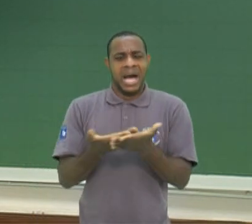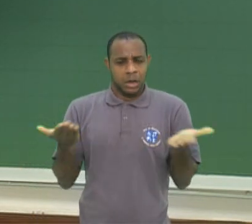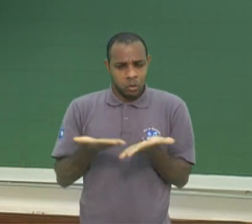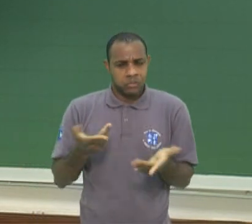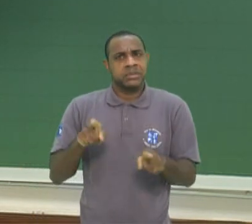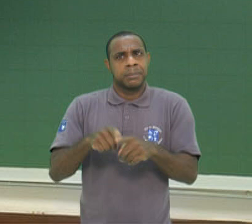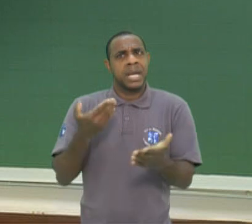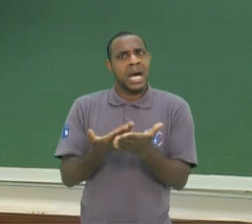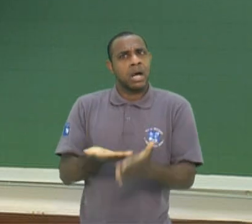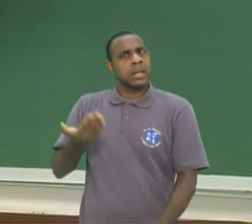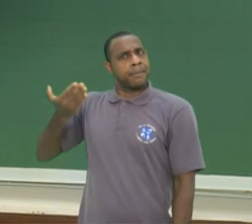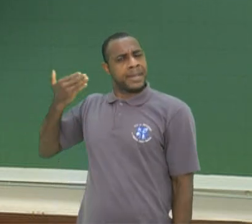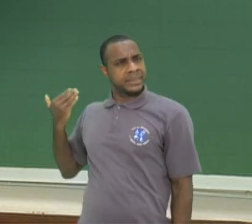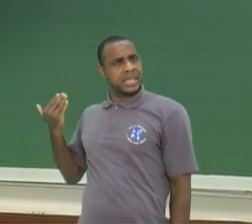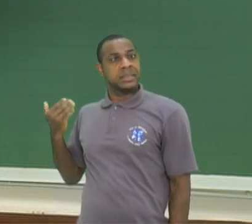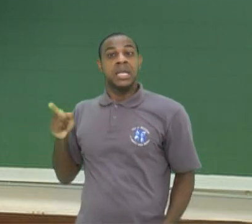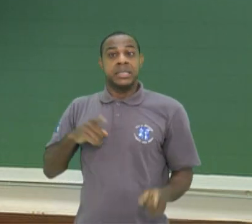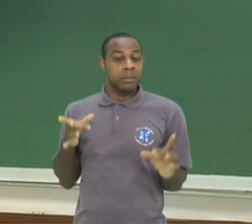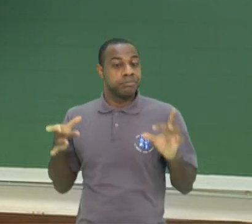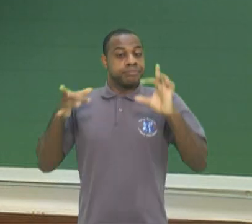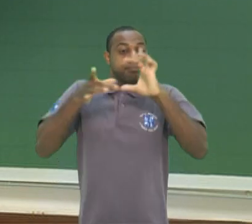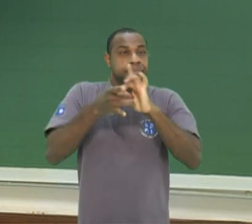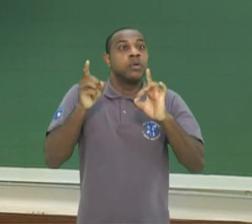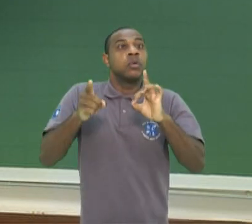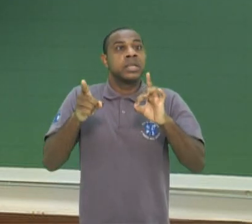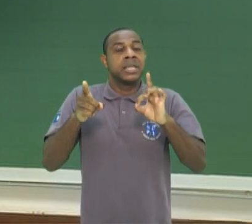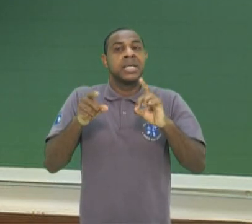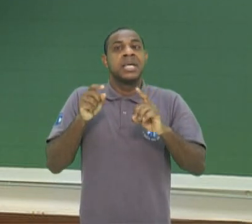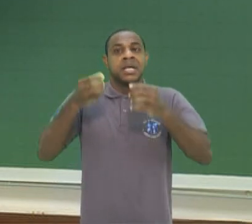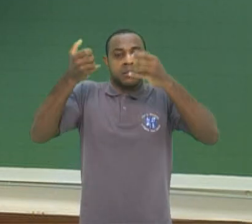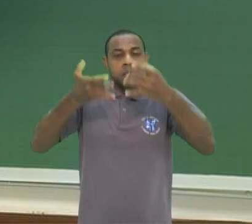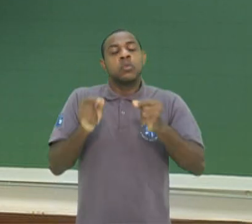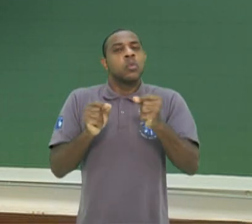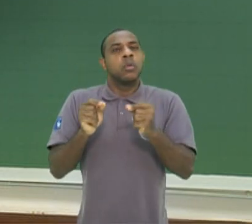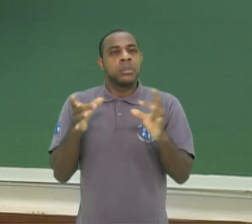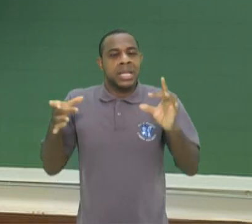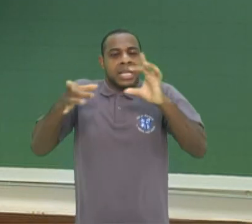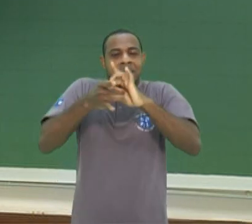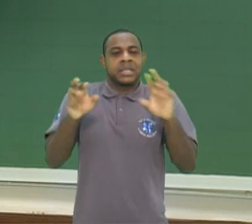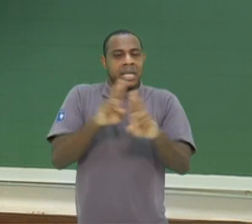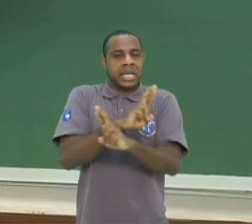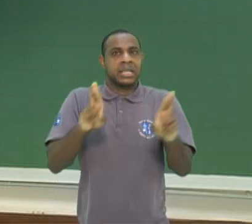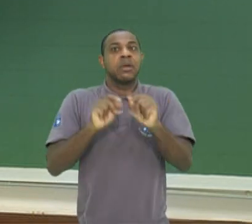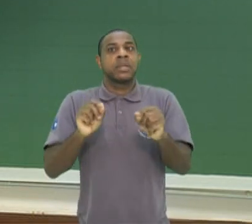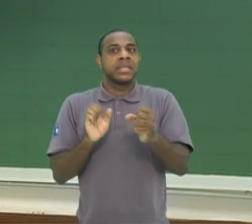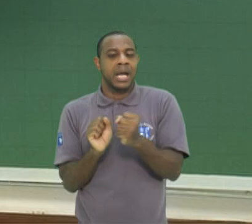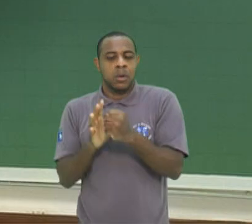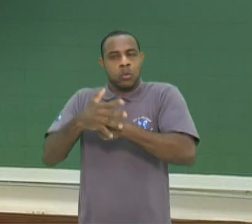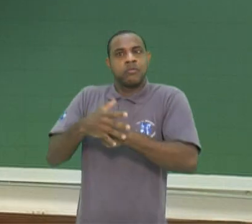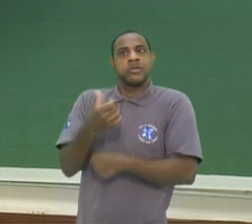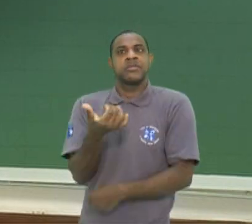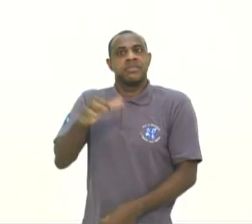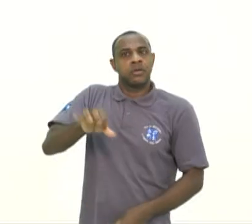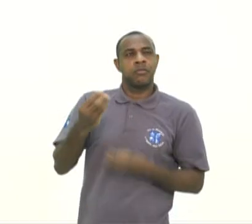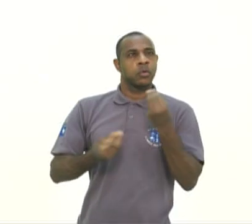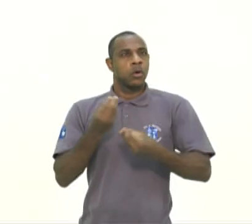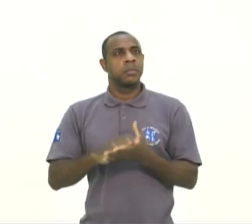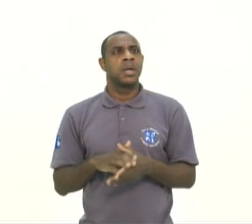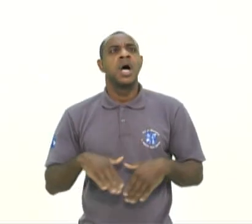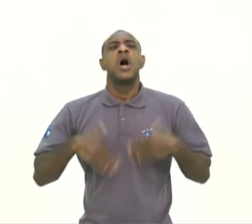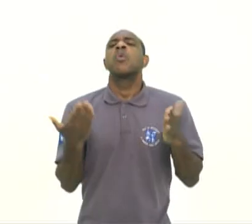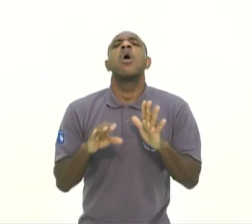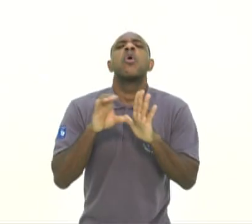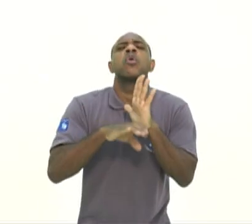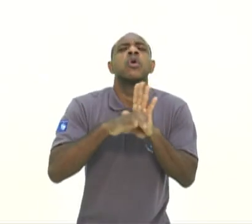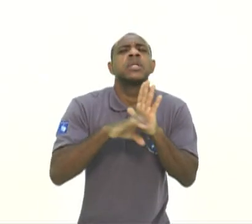passaram e relacionar com essa questão da Covid-19. Então, pegue a questão aí, ó. Qual o